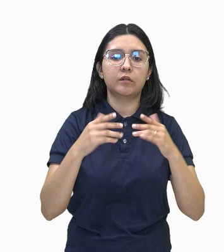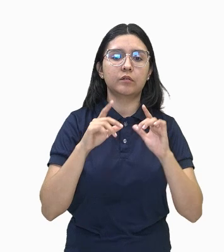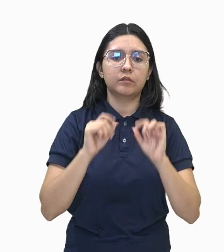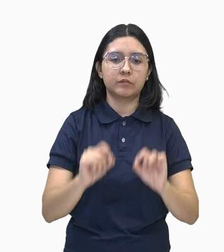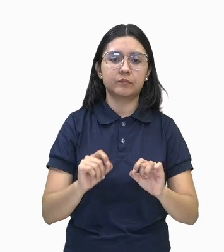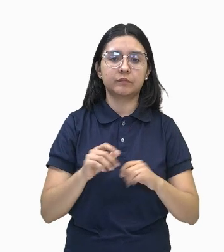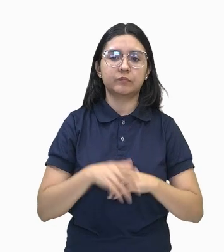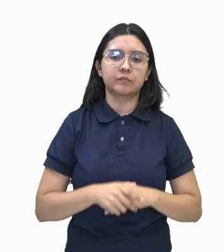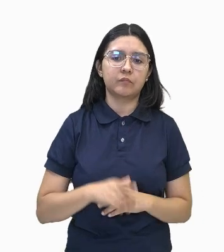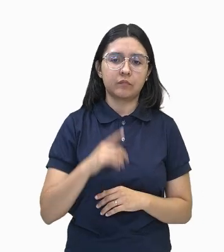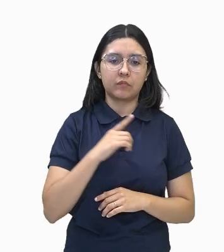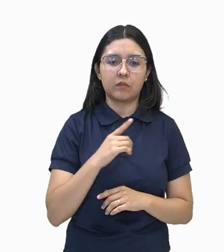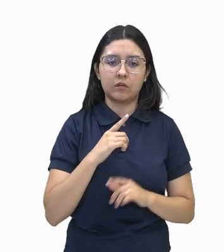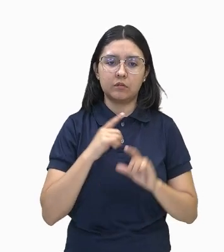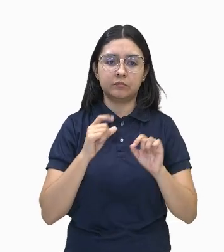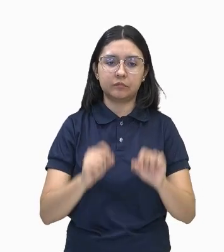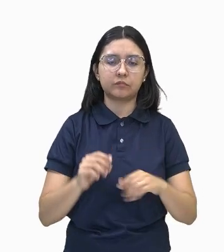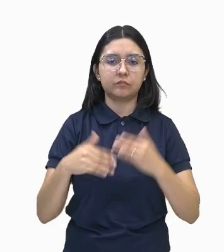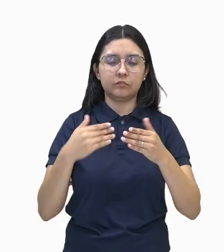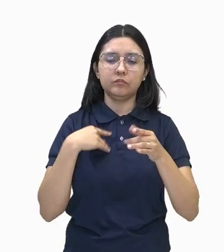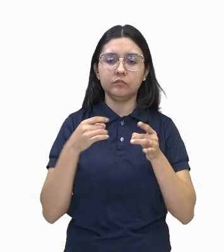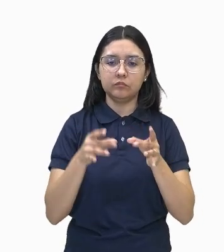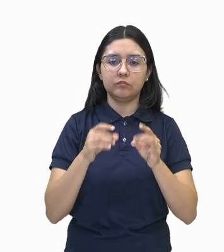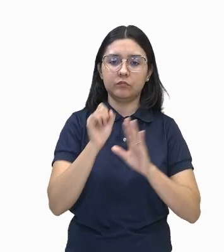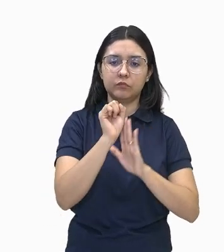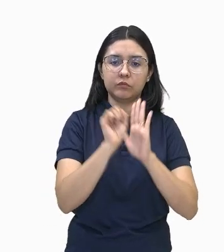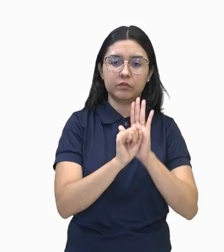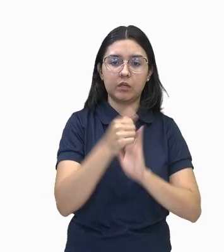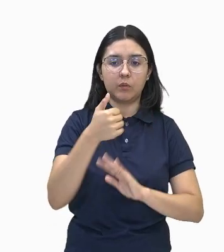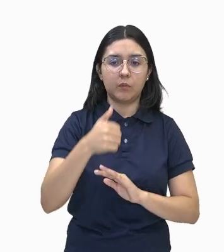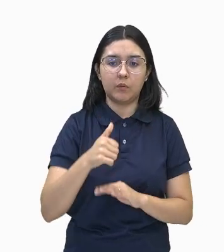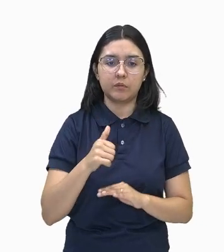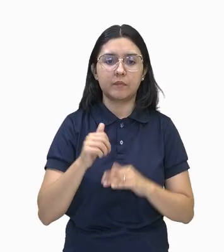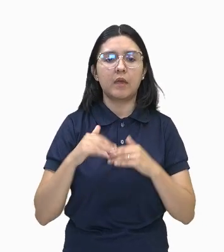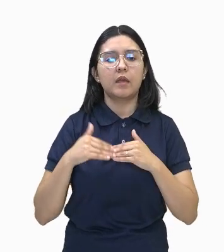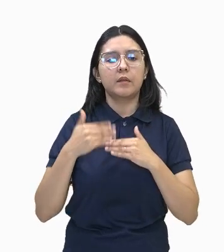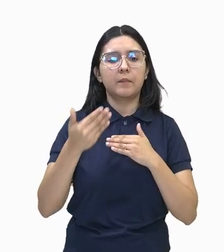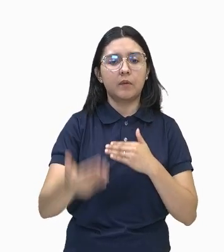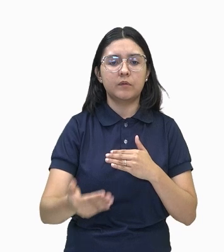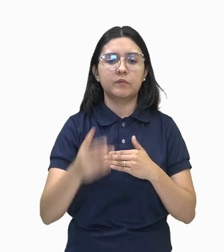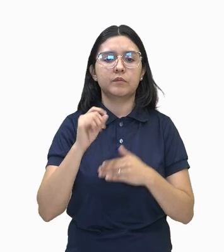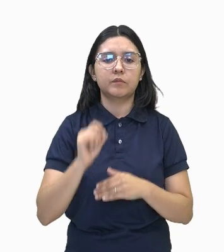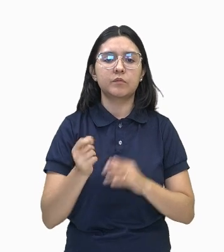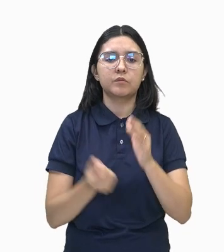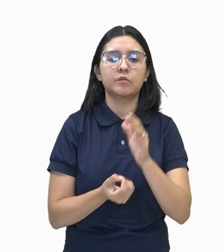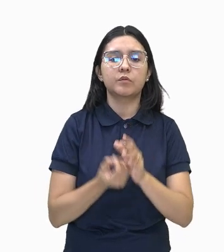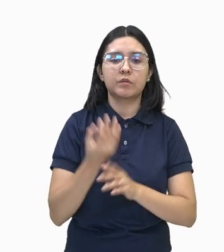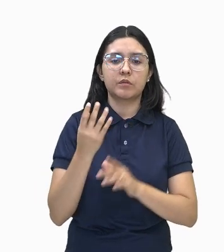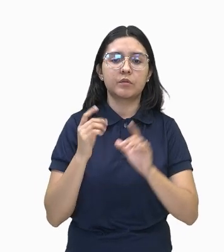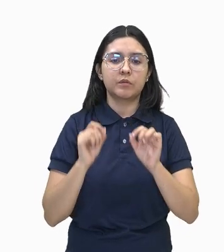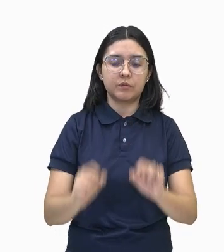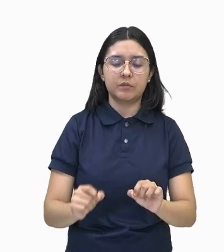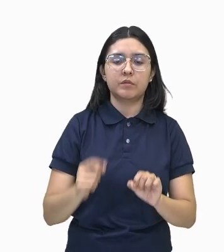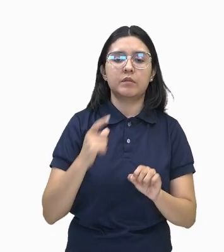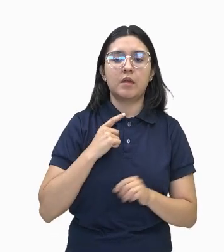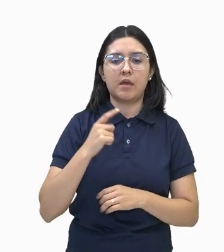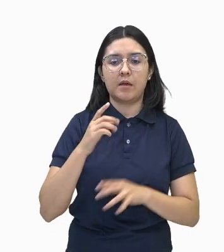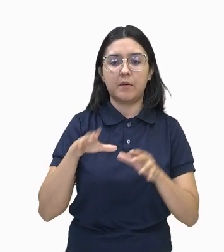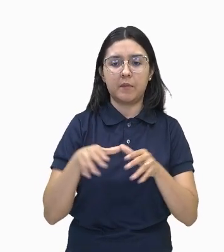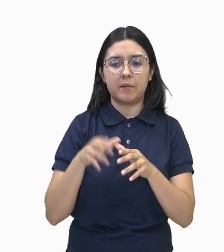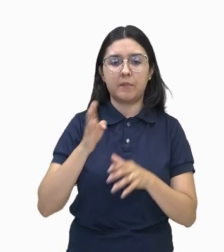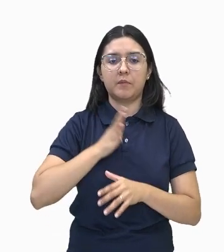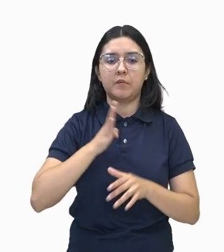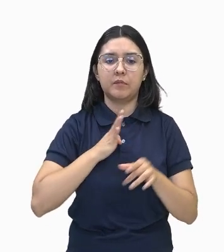da intensificação do comércio a partir do século XI e mais tarde com o surgimento da burguesia e